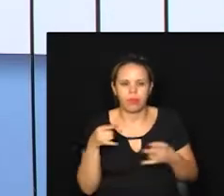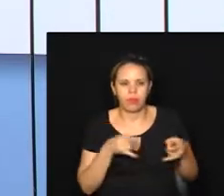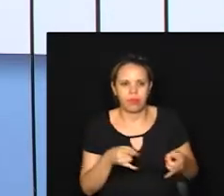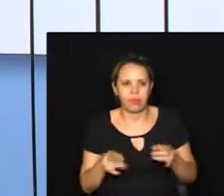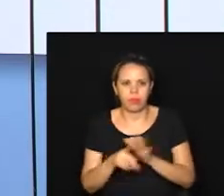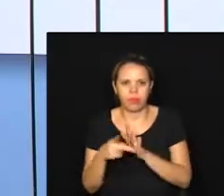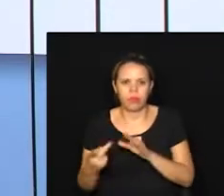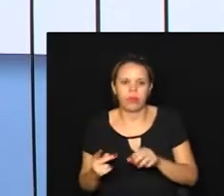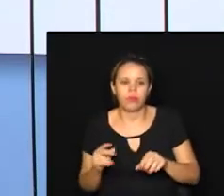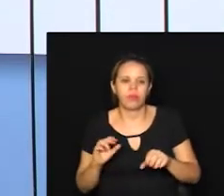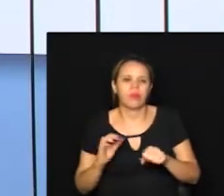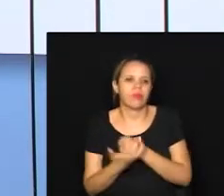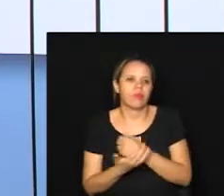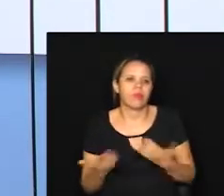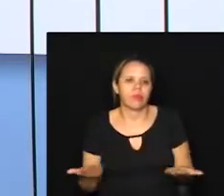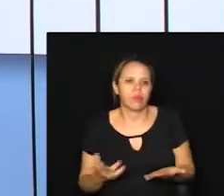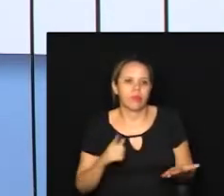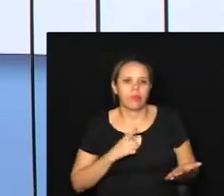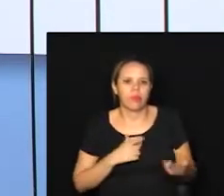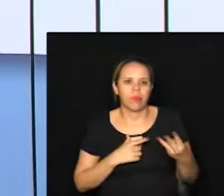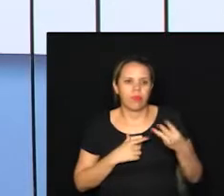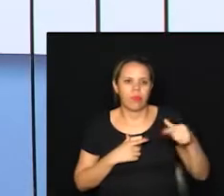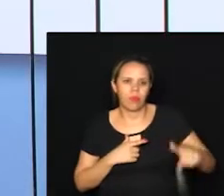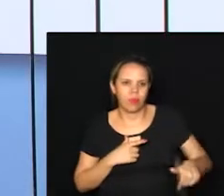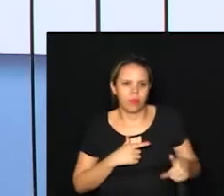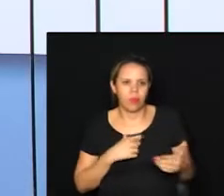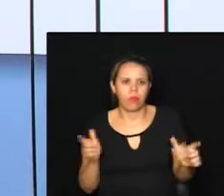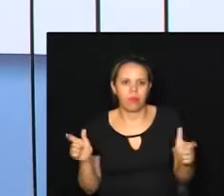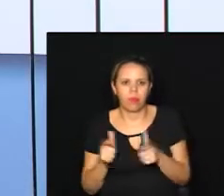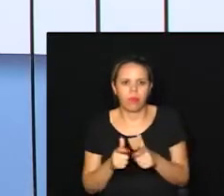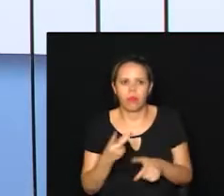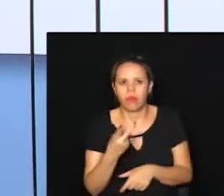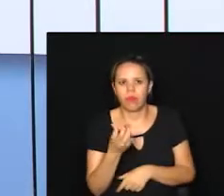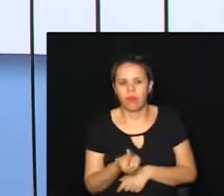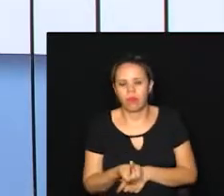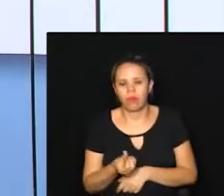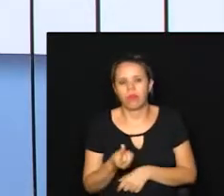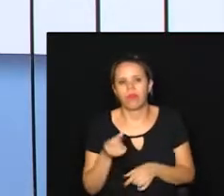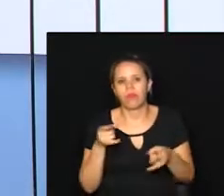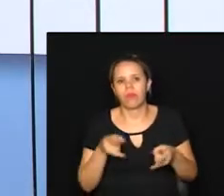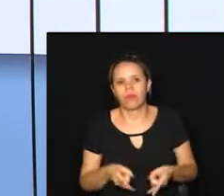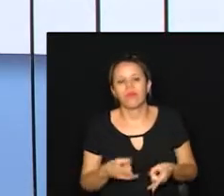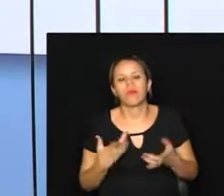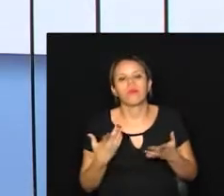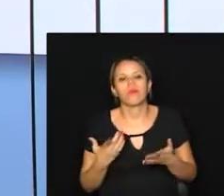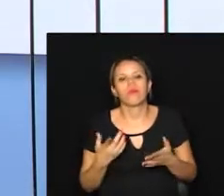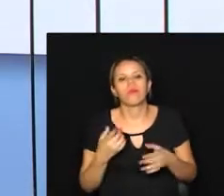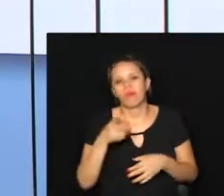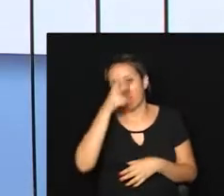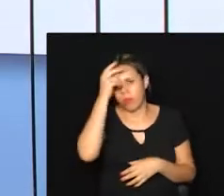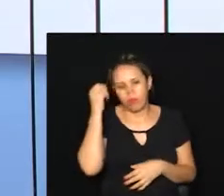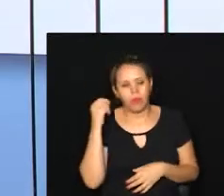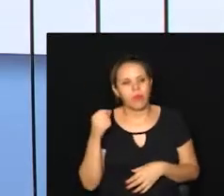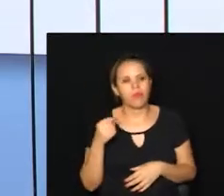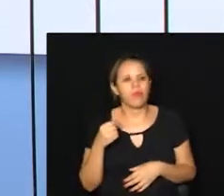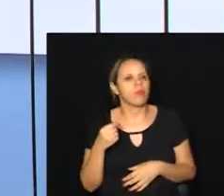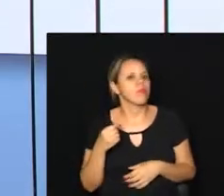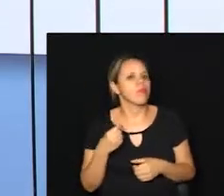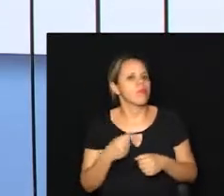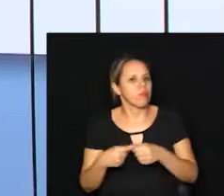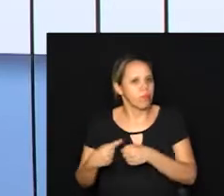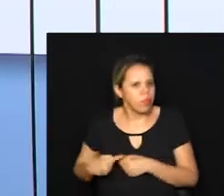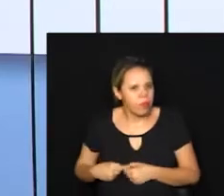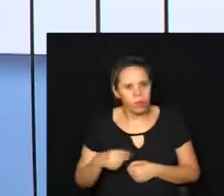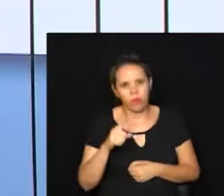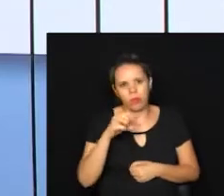Covid, agora nós temos 37, redução de 26 leitos. Na rede municipal, que compreende toda a rede